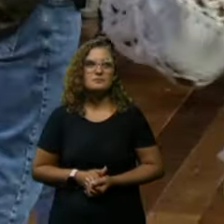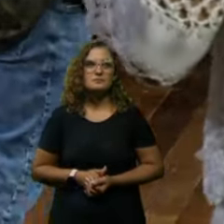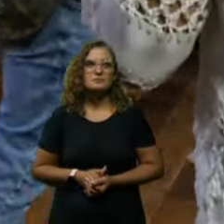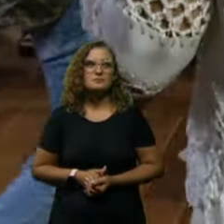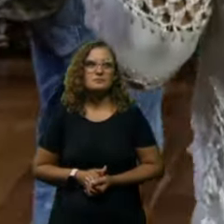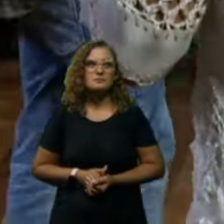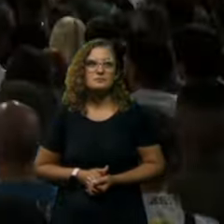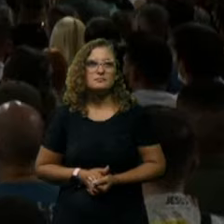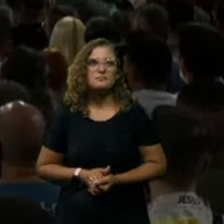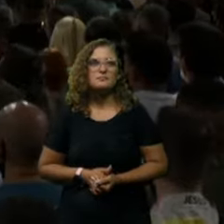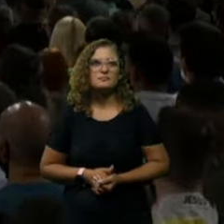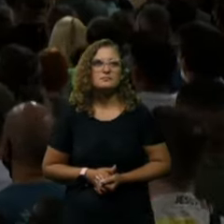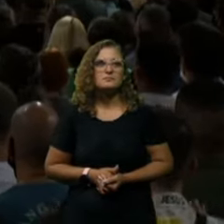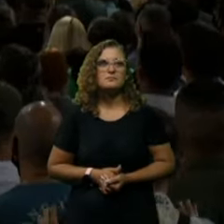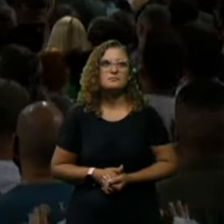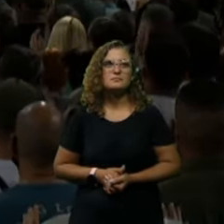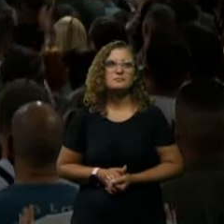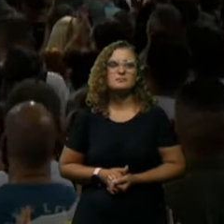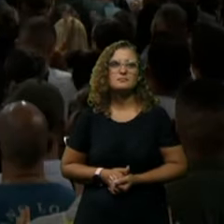E aí